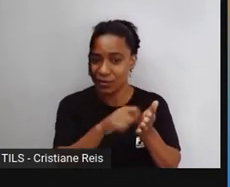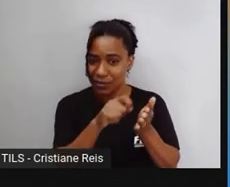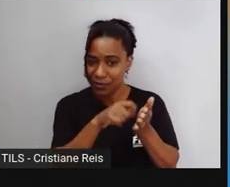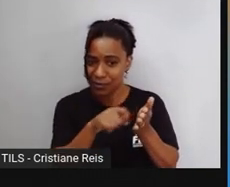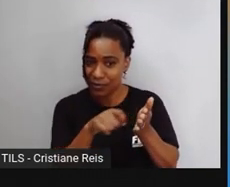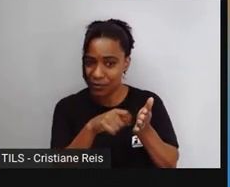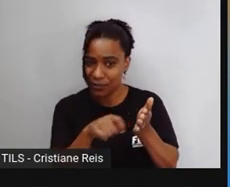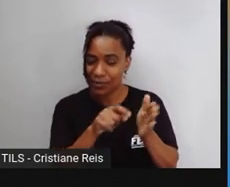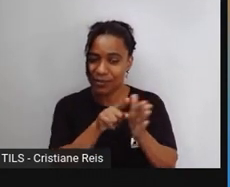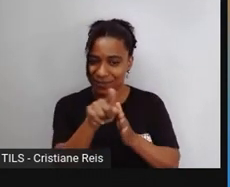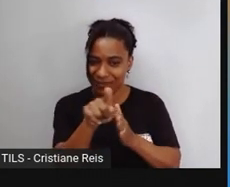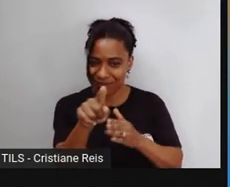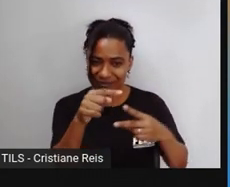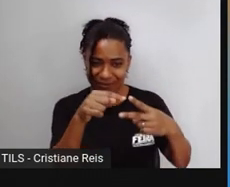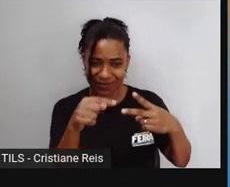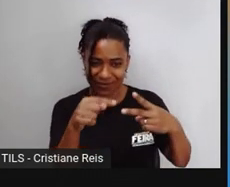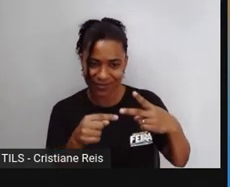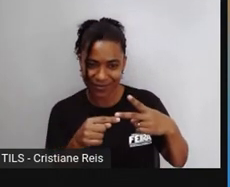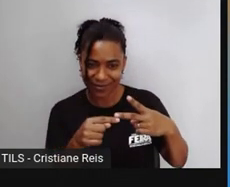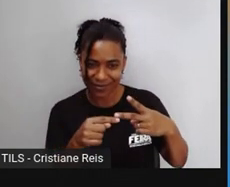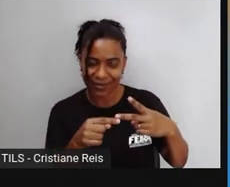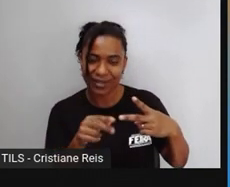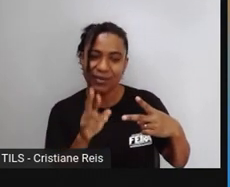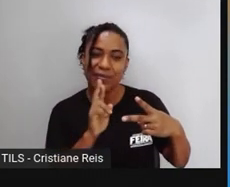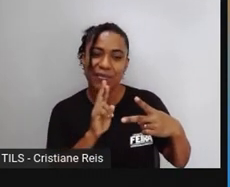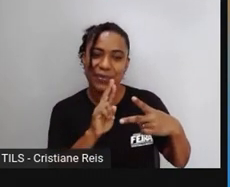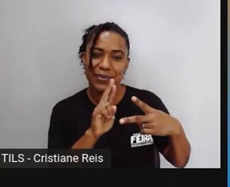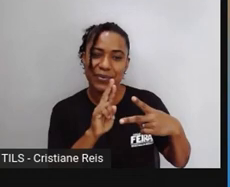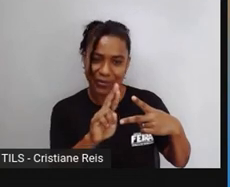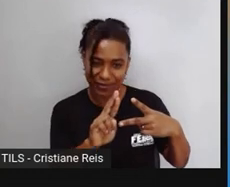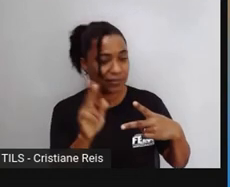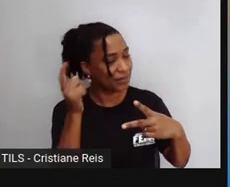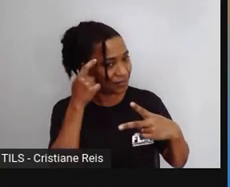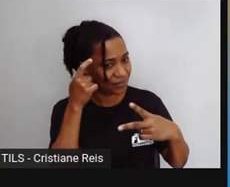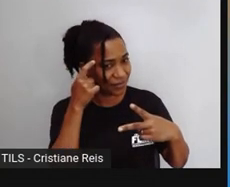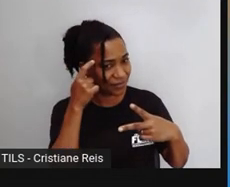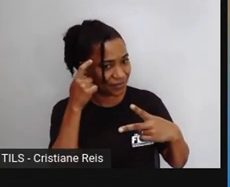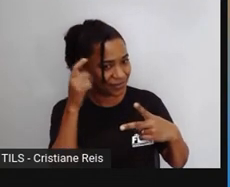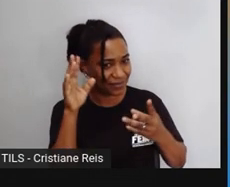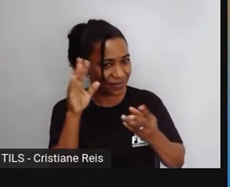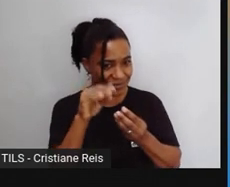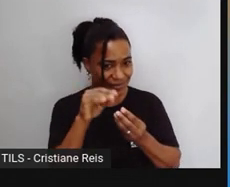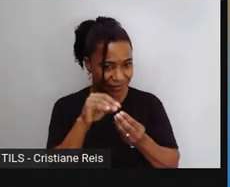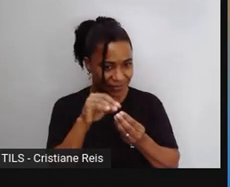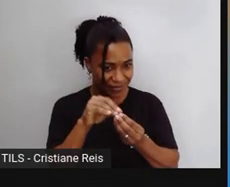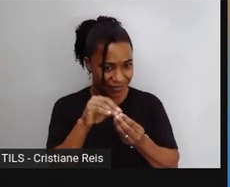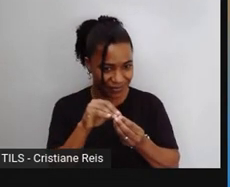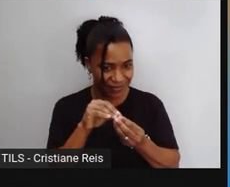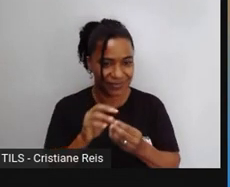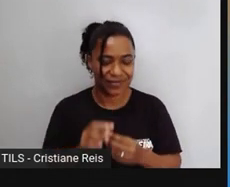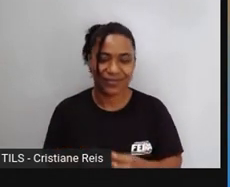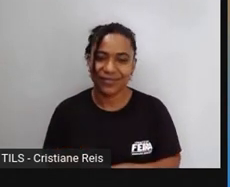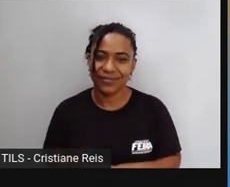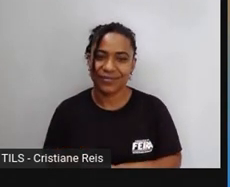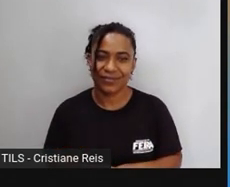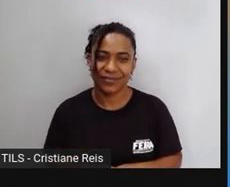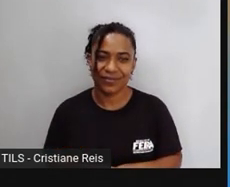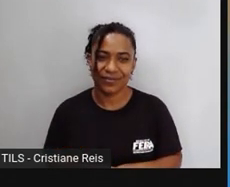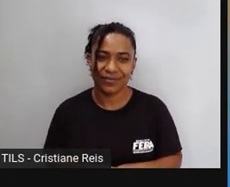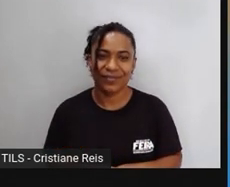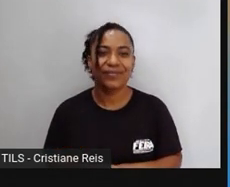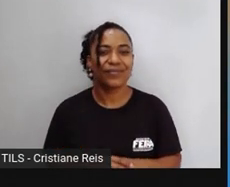dois questionamentos e responderem de acordo com a sua realidade. What type of house do you live